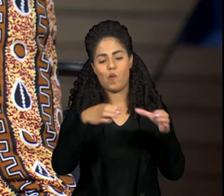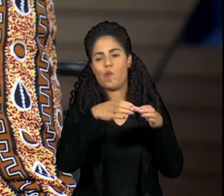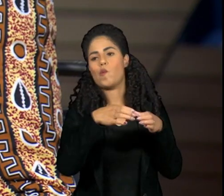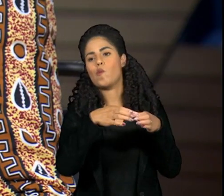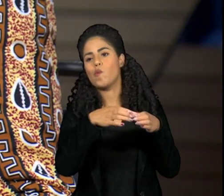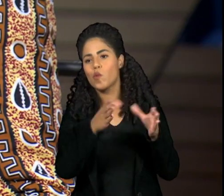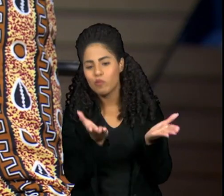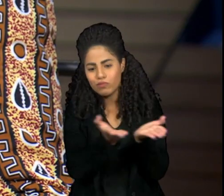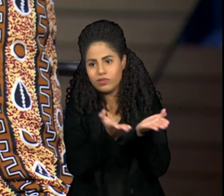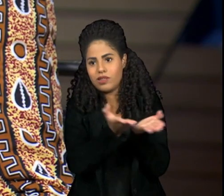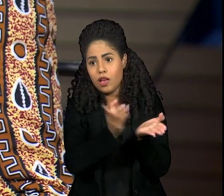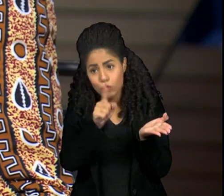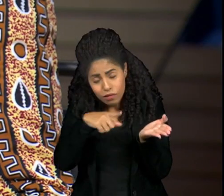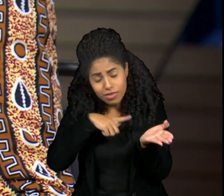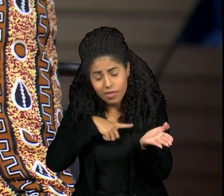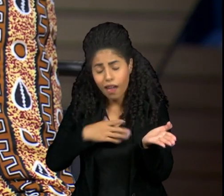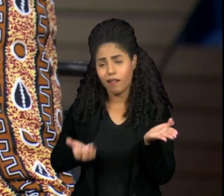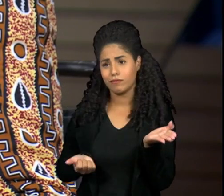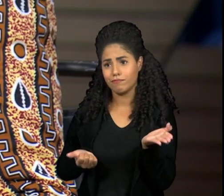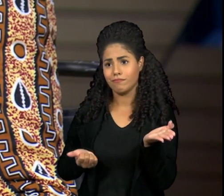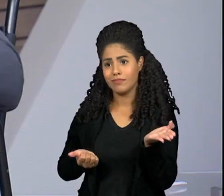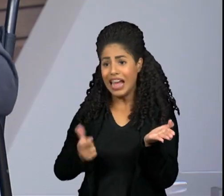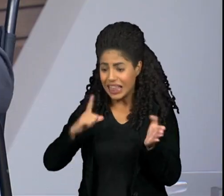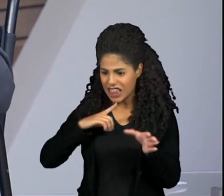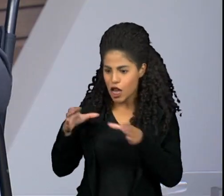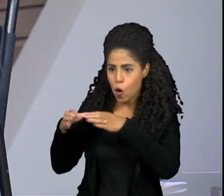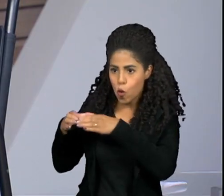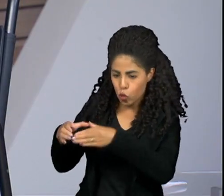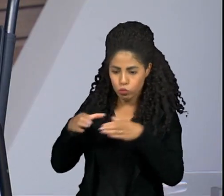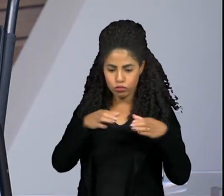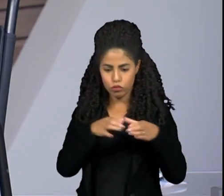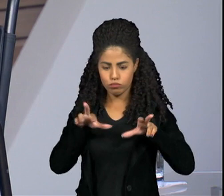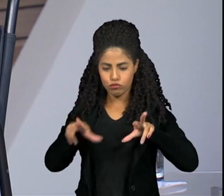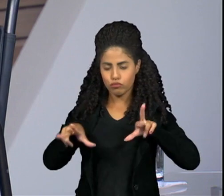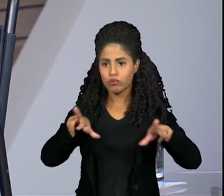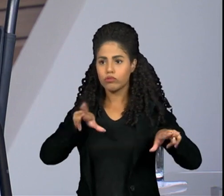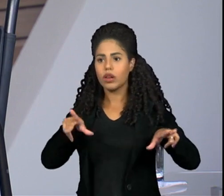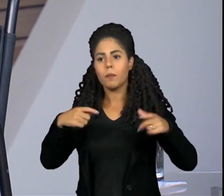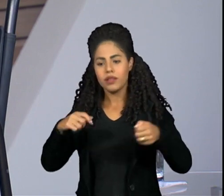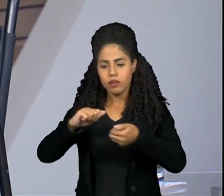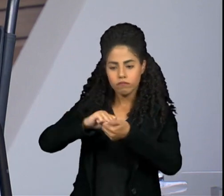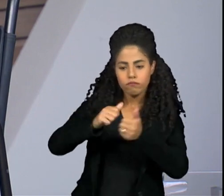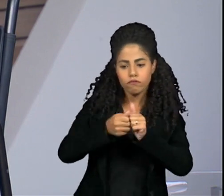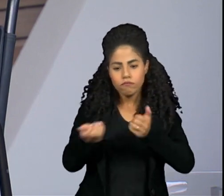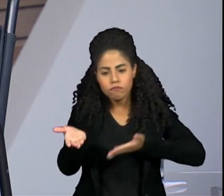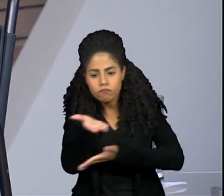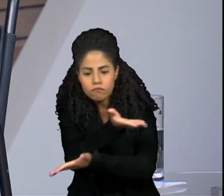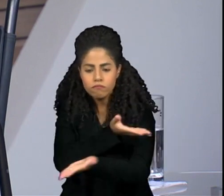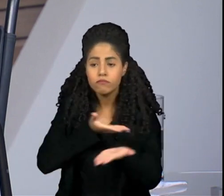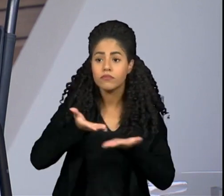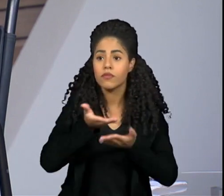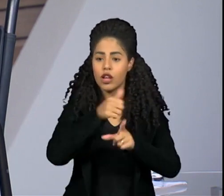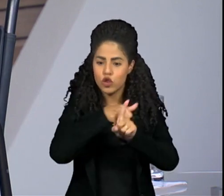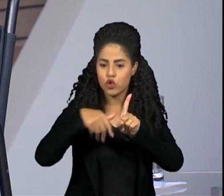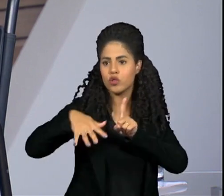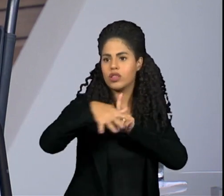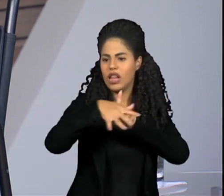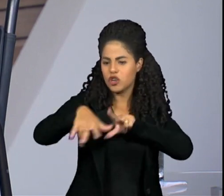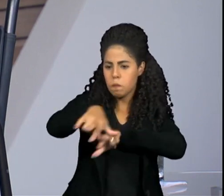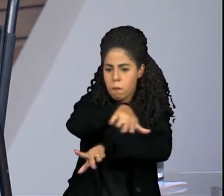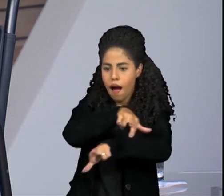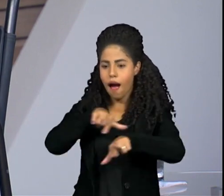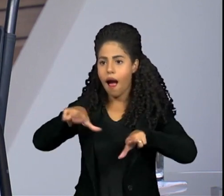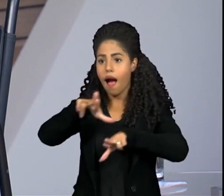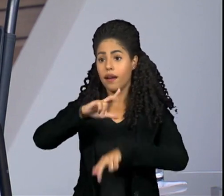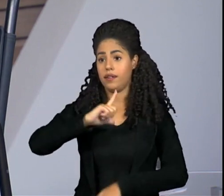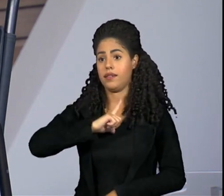estranhamento. Hoje existem grupos diferentes, é um momento de readequação. Nós vivemos hoje numa sociedade plural. Nós vivemos